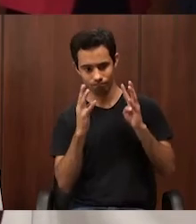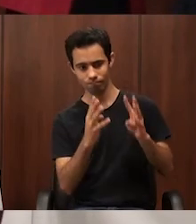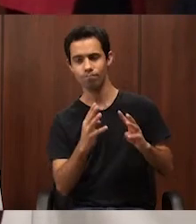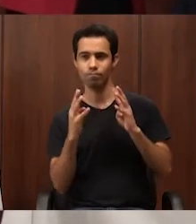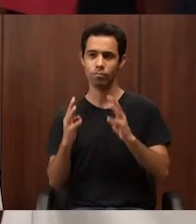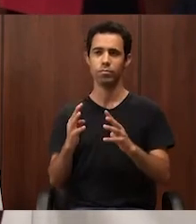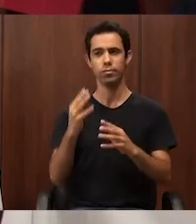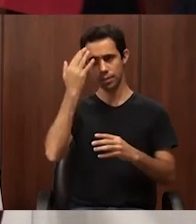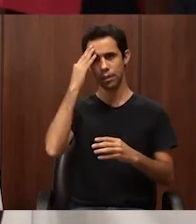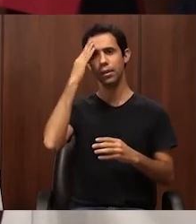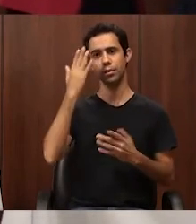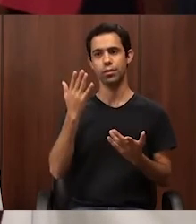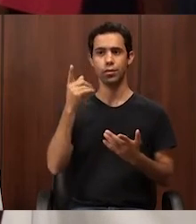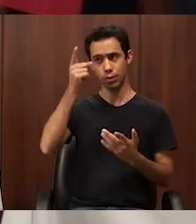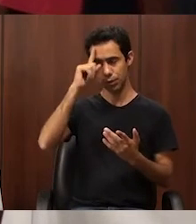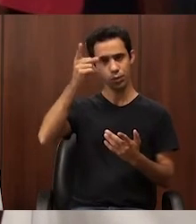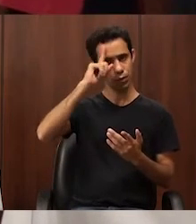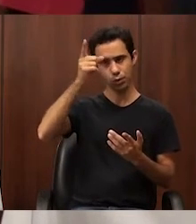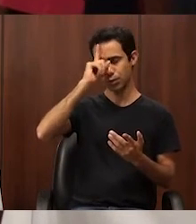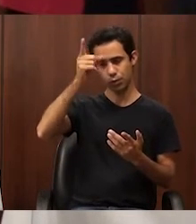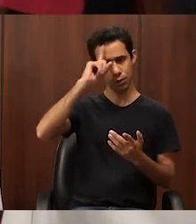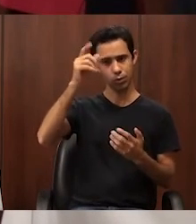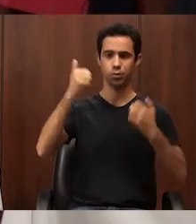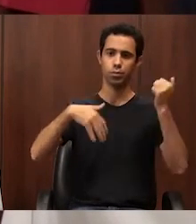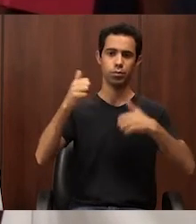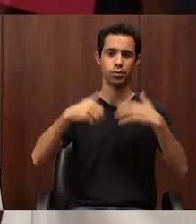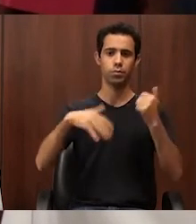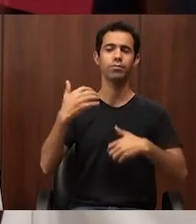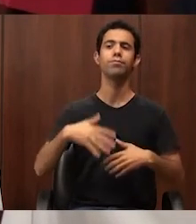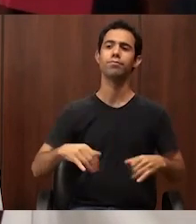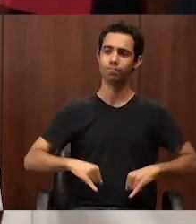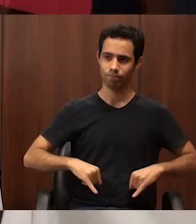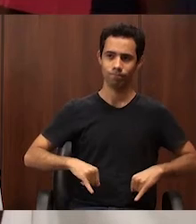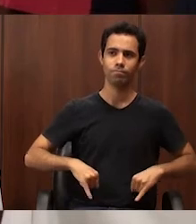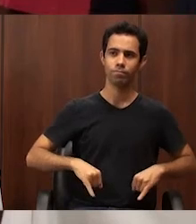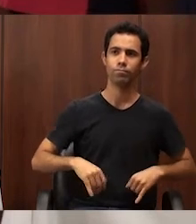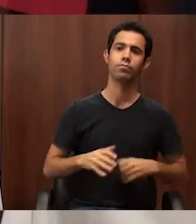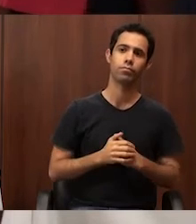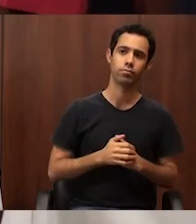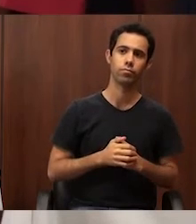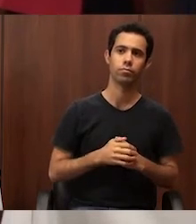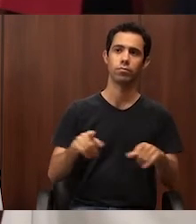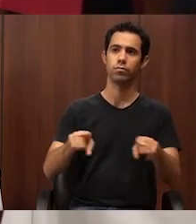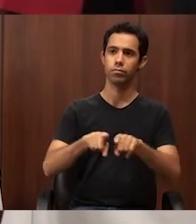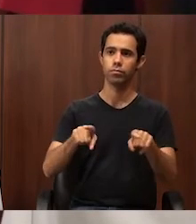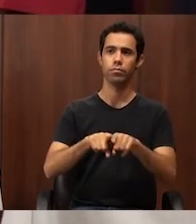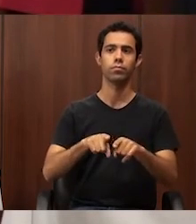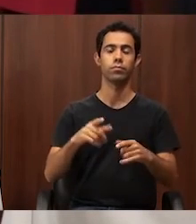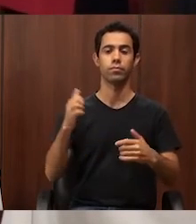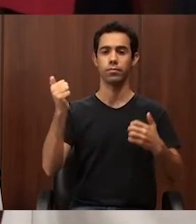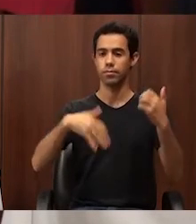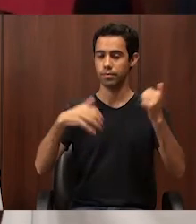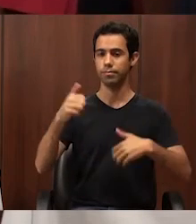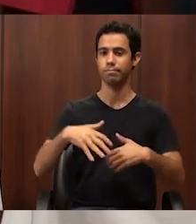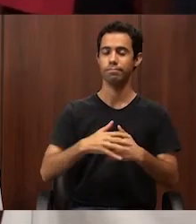ouvimos todos os dias isso. E essa angústia acaba sendo traduzida nessa judicialização que é levada e que é levada